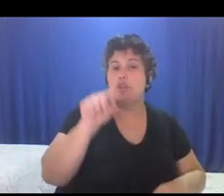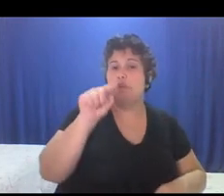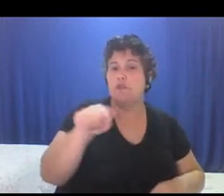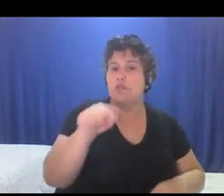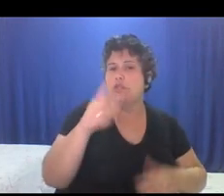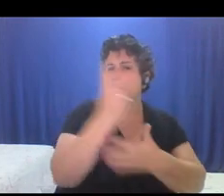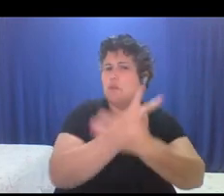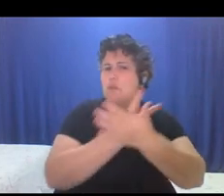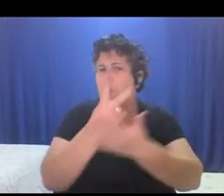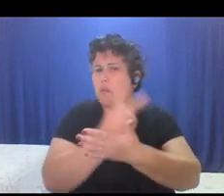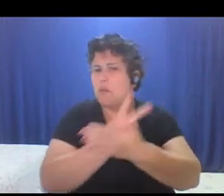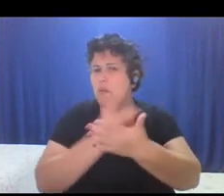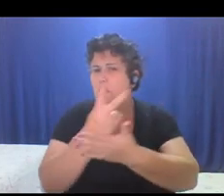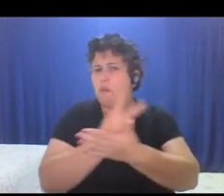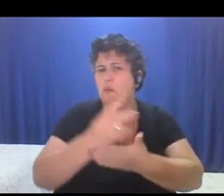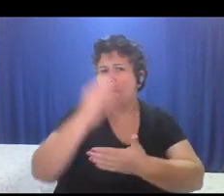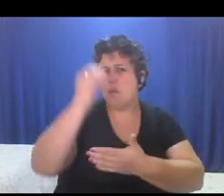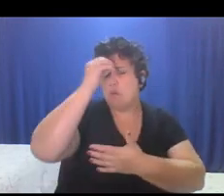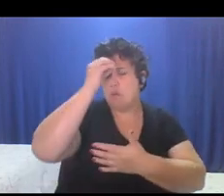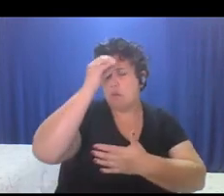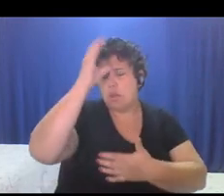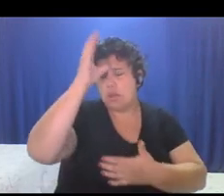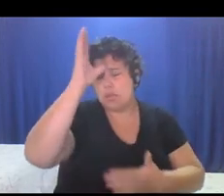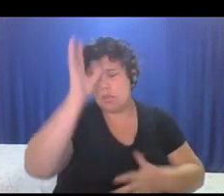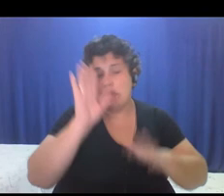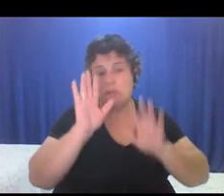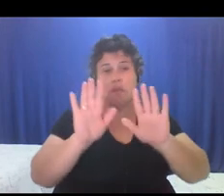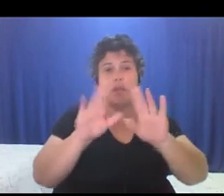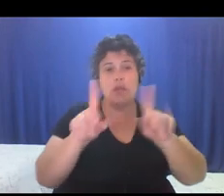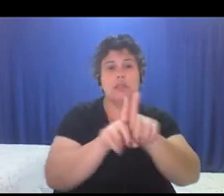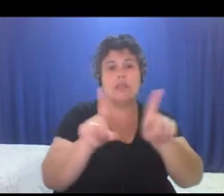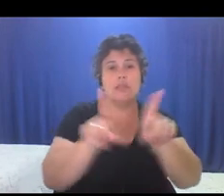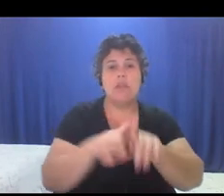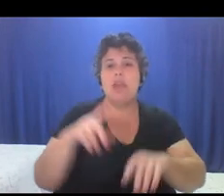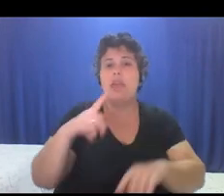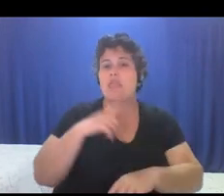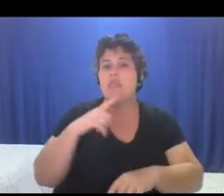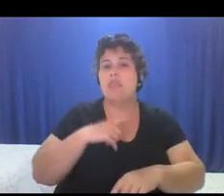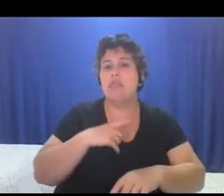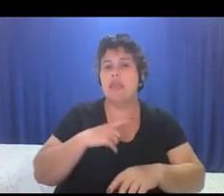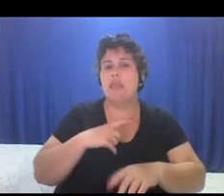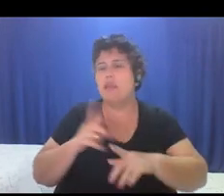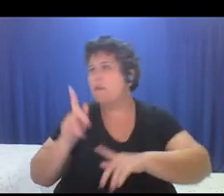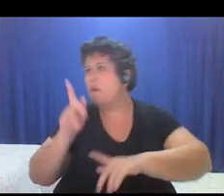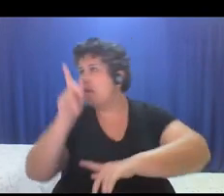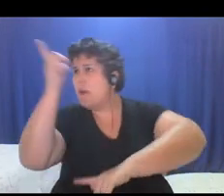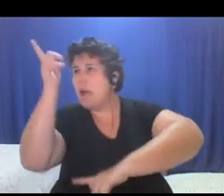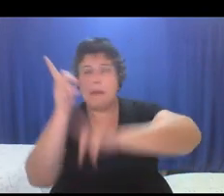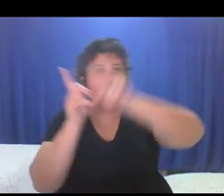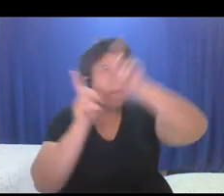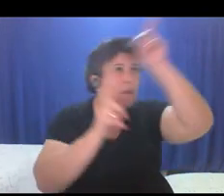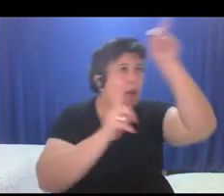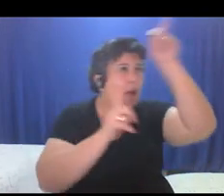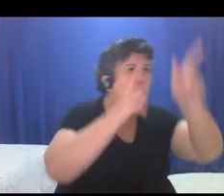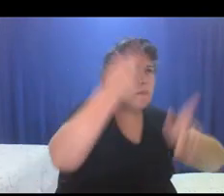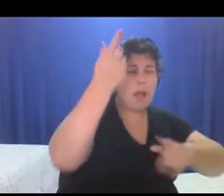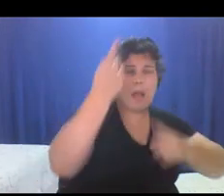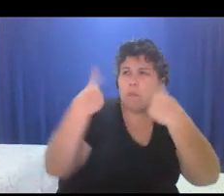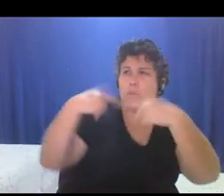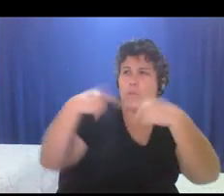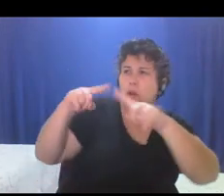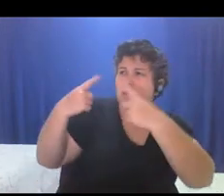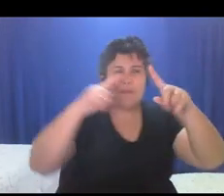aquele conhecimento, você também vai fazer isso, mas você também tem muito insight, sabe? Tem muita provocação vindo de todos os cantos.